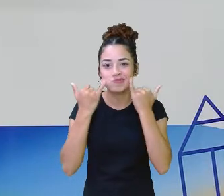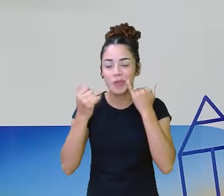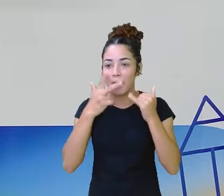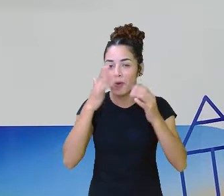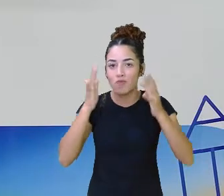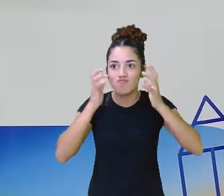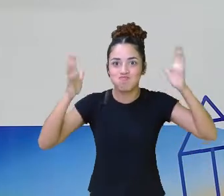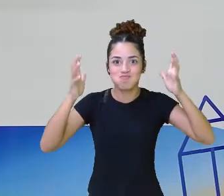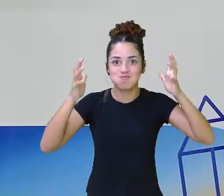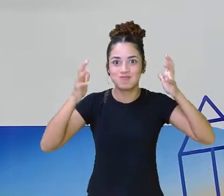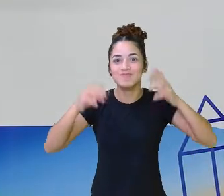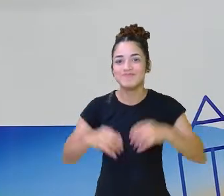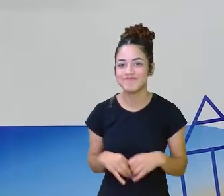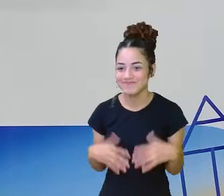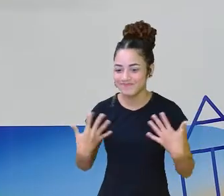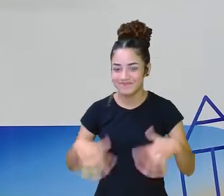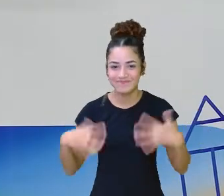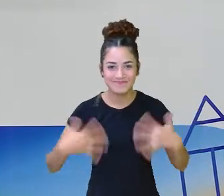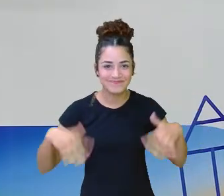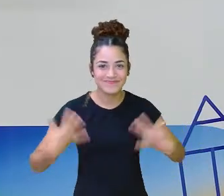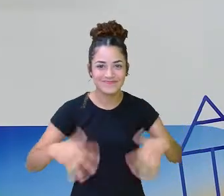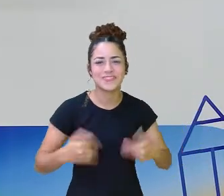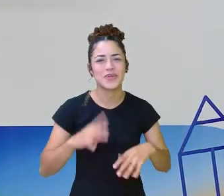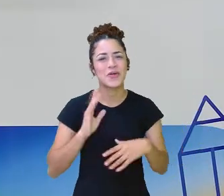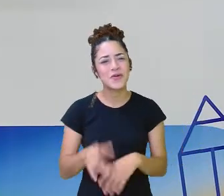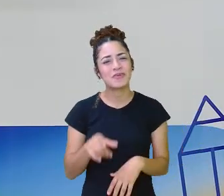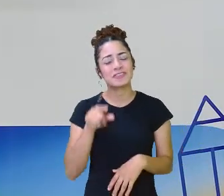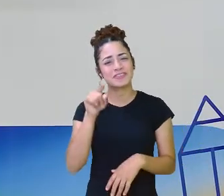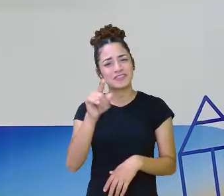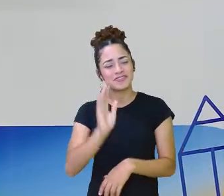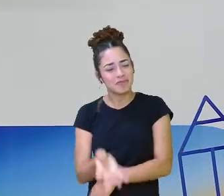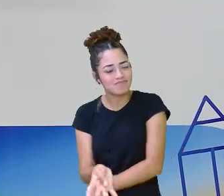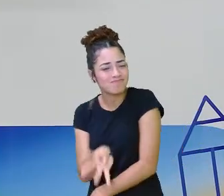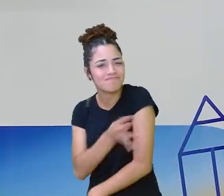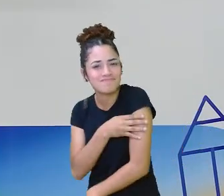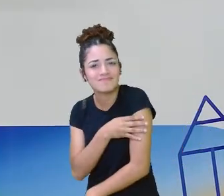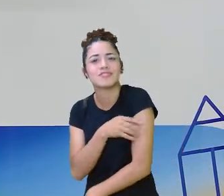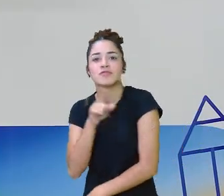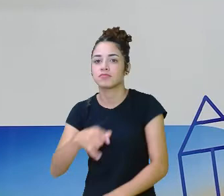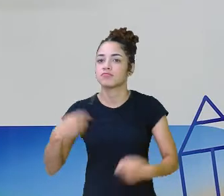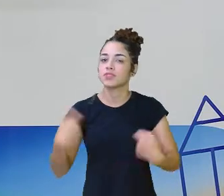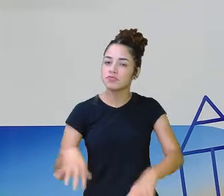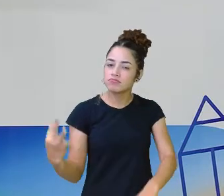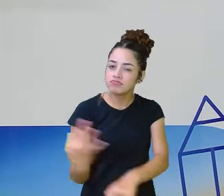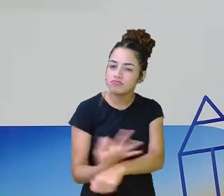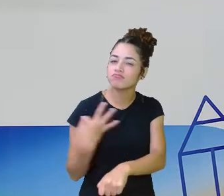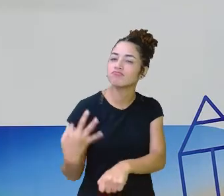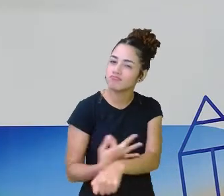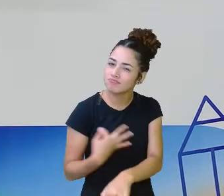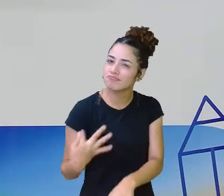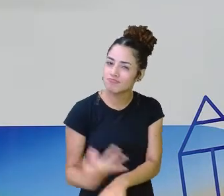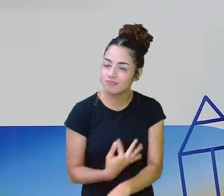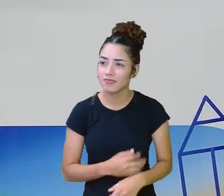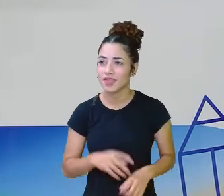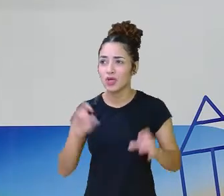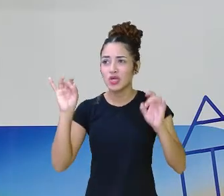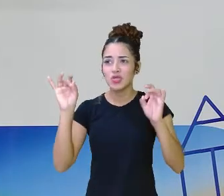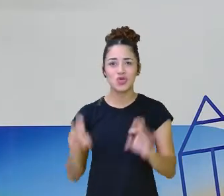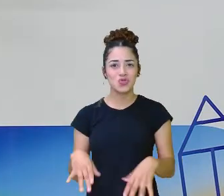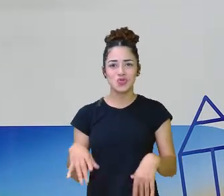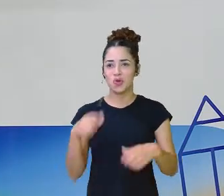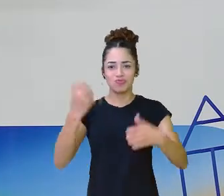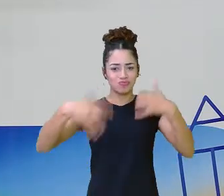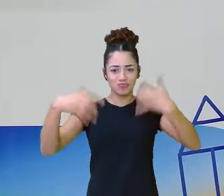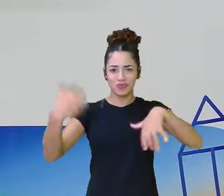é verdade. Isso, Mas vocês já estão no quarto ano, tá? Vocês aguentam. Eu só falei sobre tempo